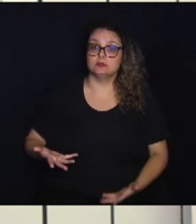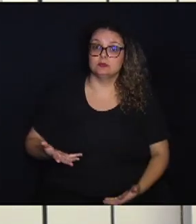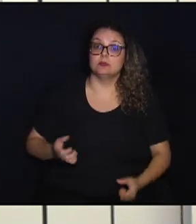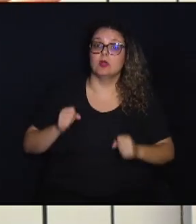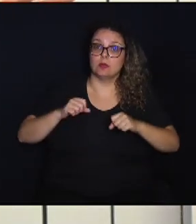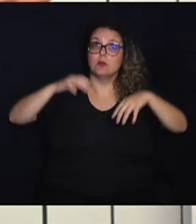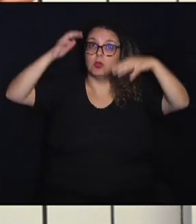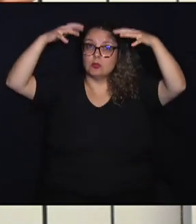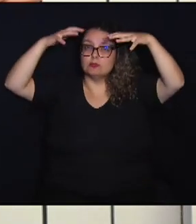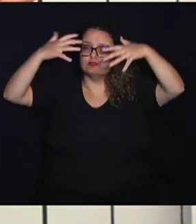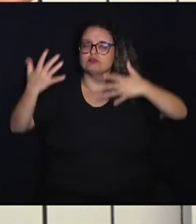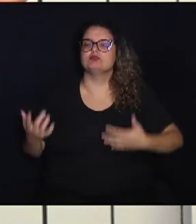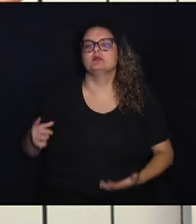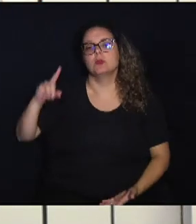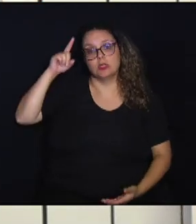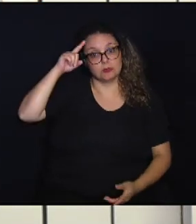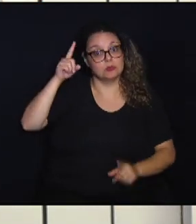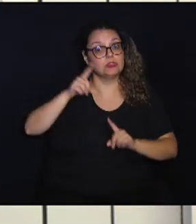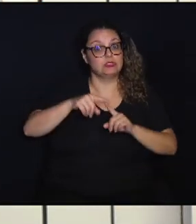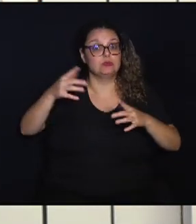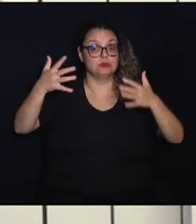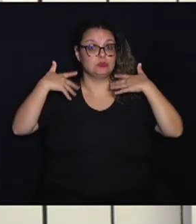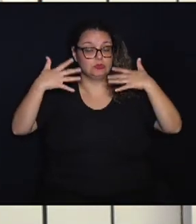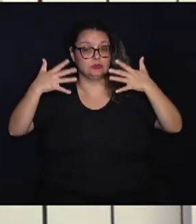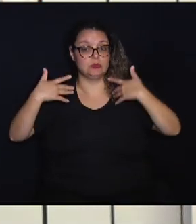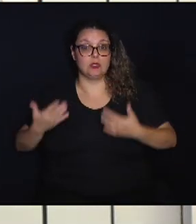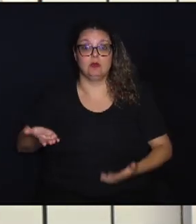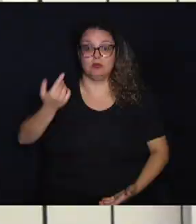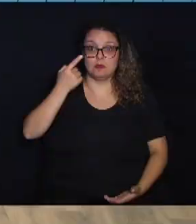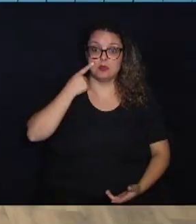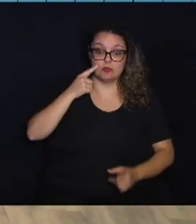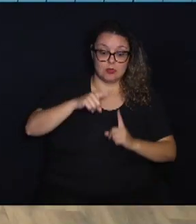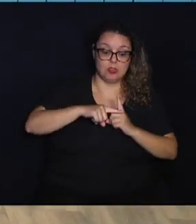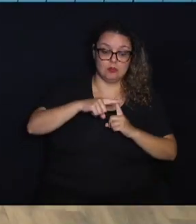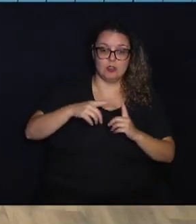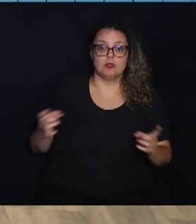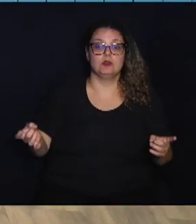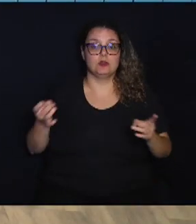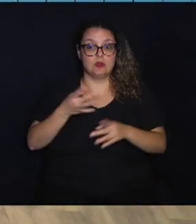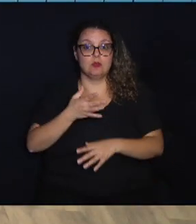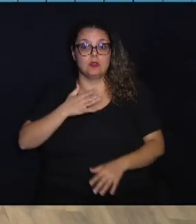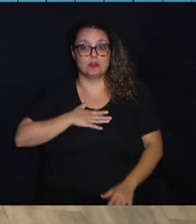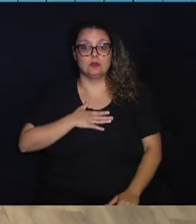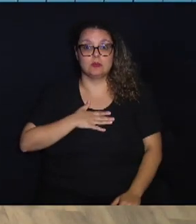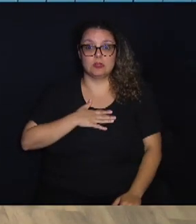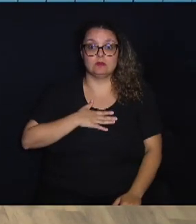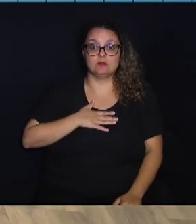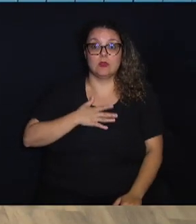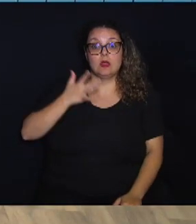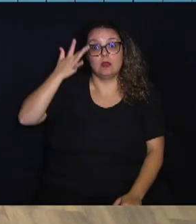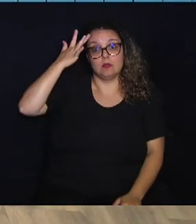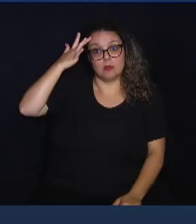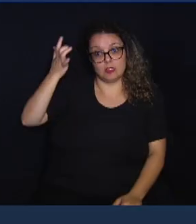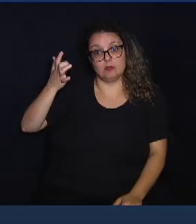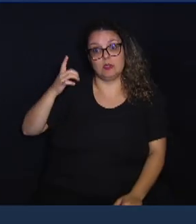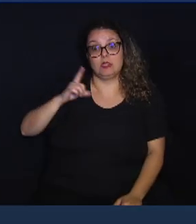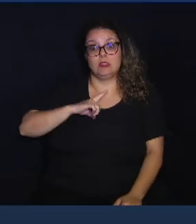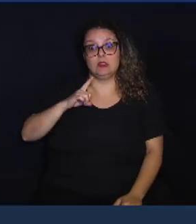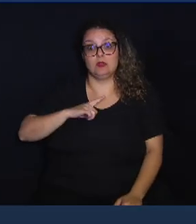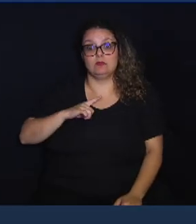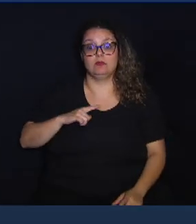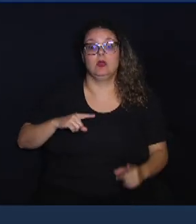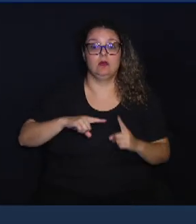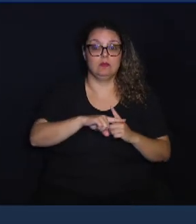chover, aquele dia típico de verão. Vamos às temperaturas, porque elas já estão aqui na minha tela. Para amanhã, então, nós temos mínima